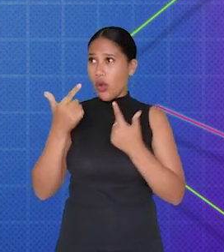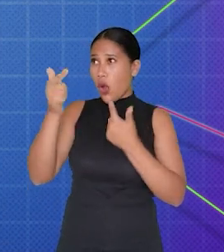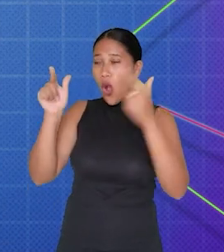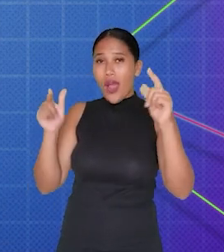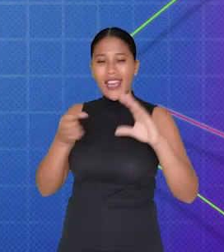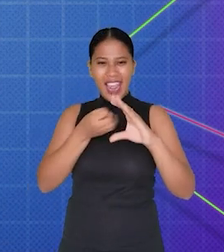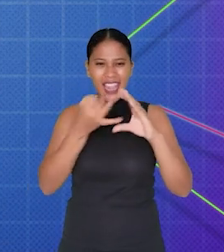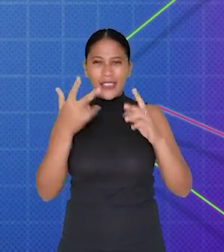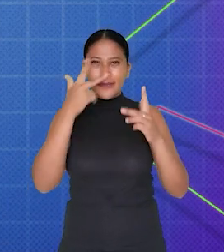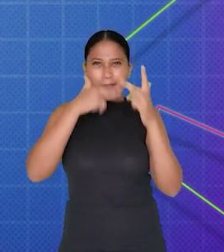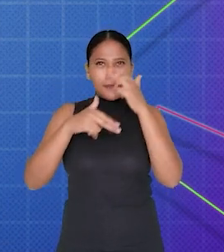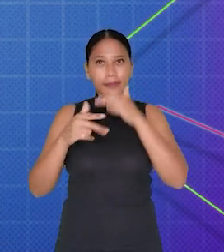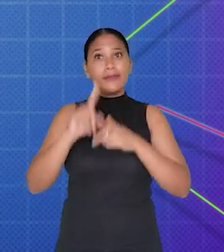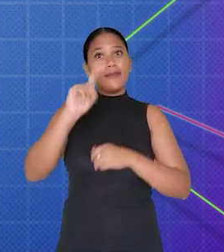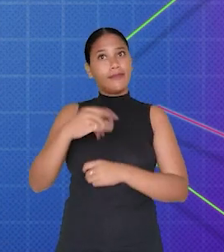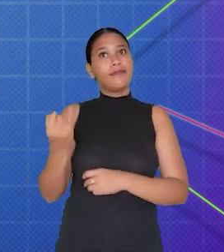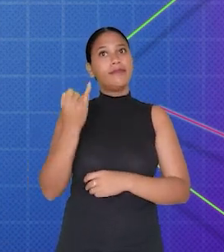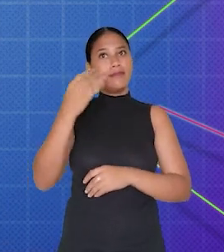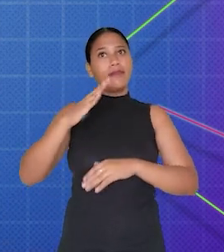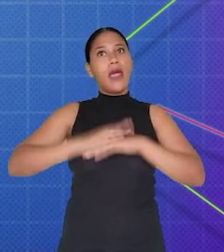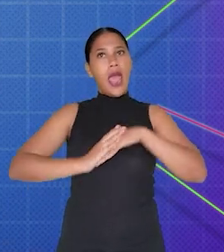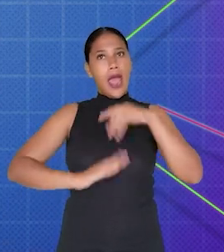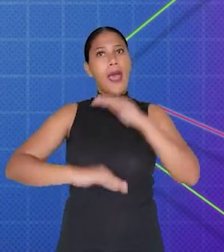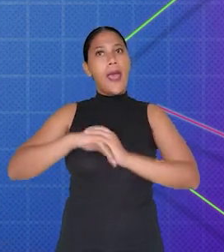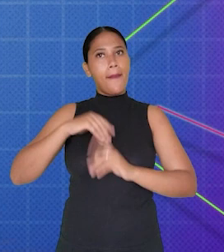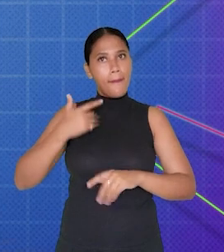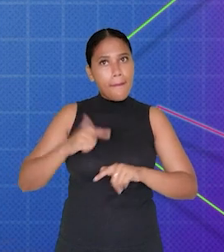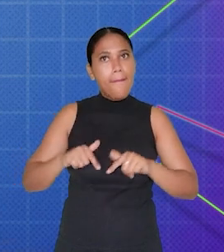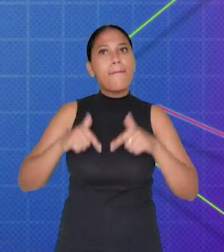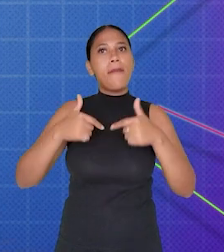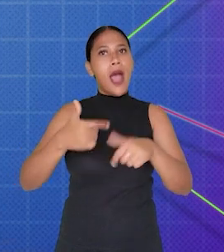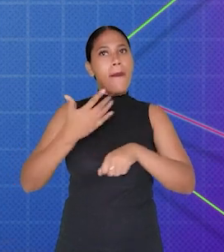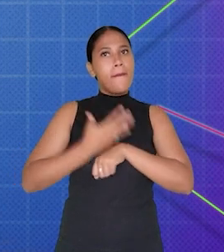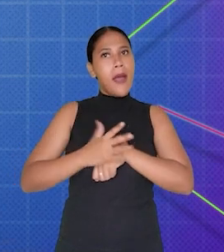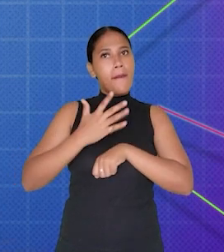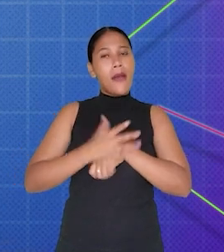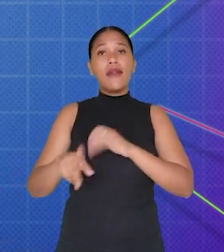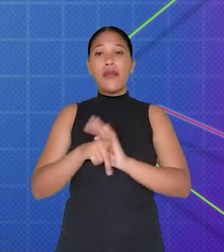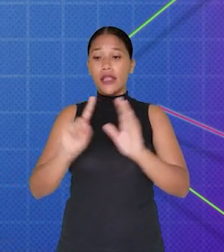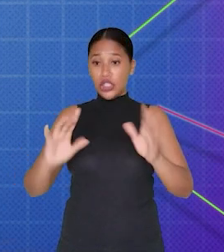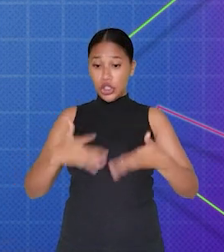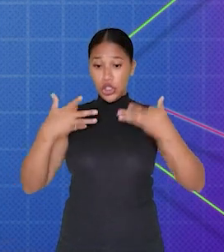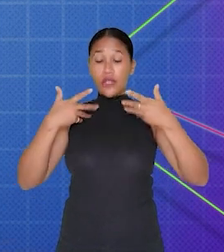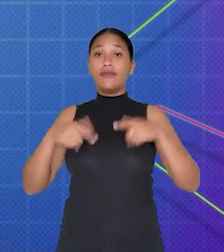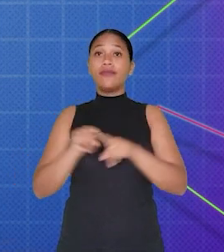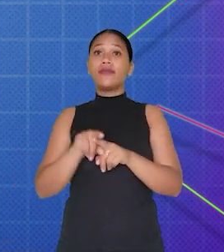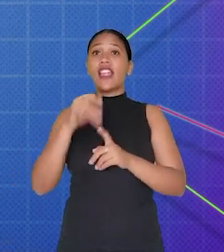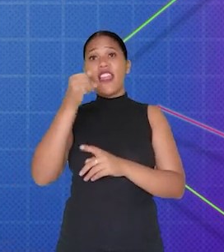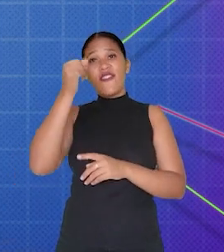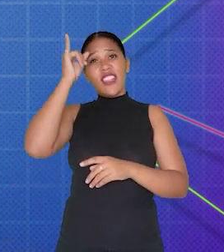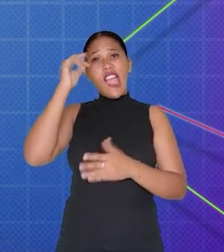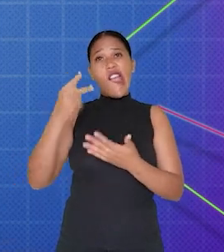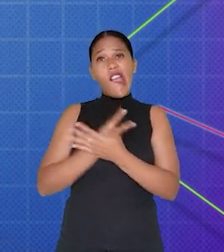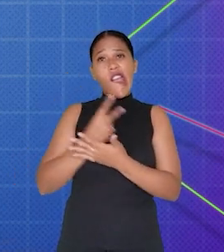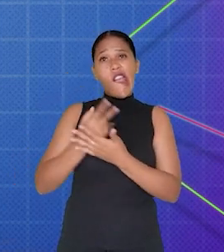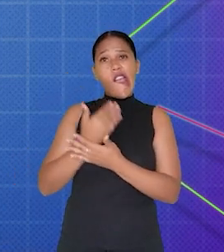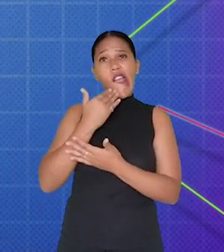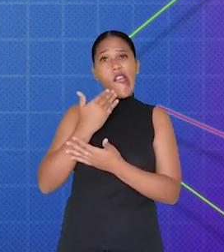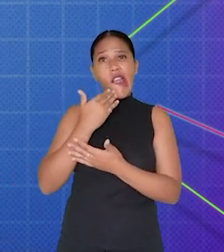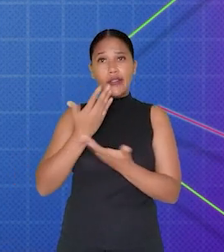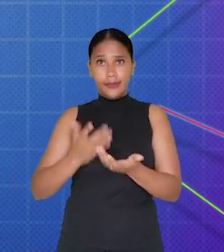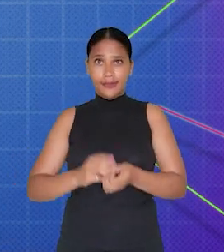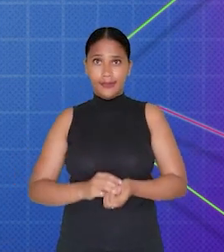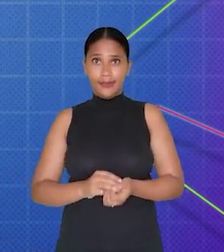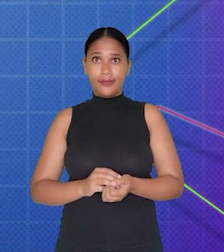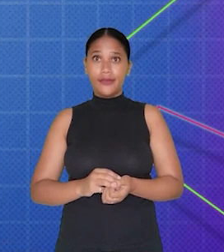jogos com características semelhantes é uma prática importante no design de um jogo, que pode fornecer ideias e inspirações, além de ajudar a evitar erros cometidos